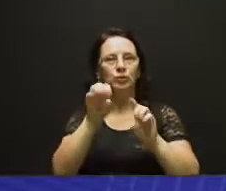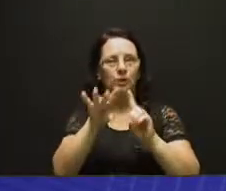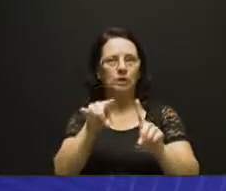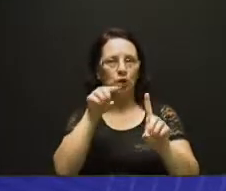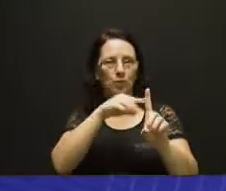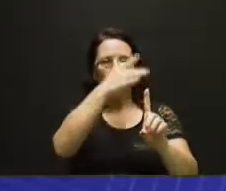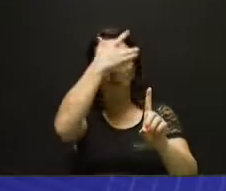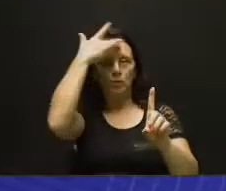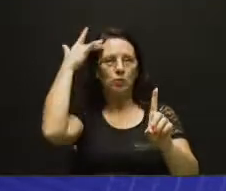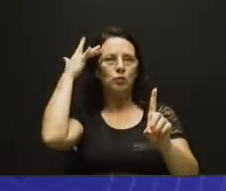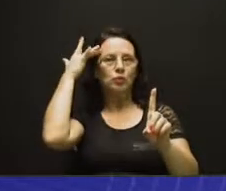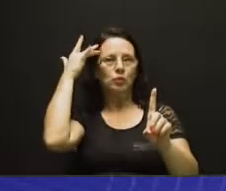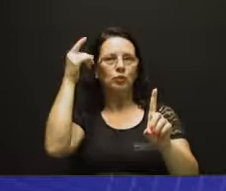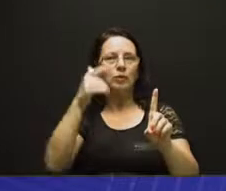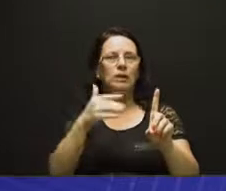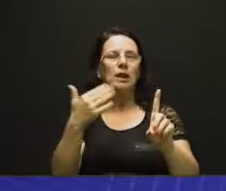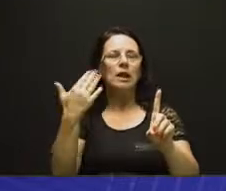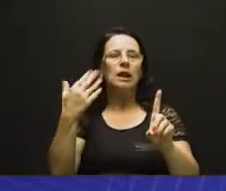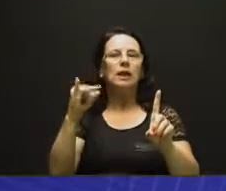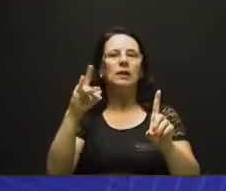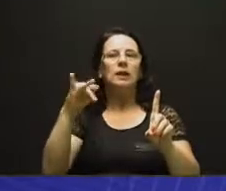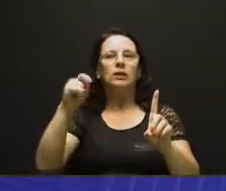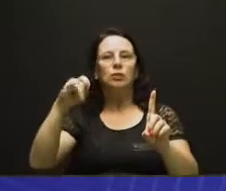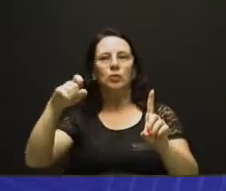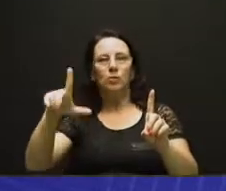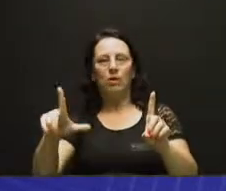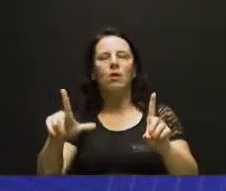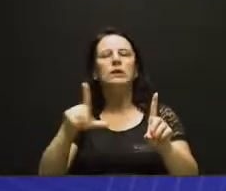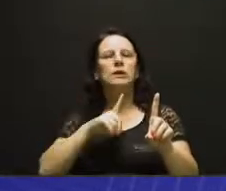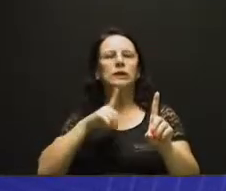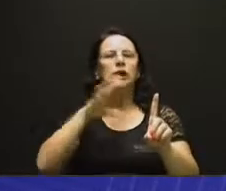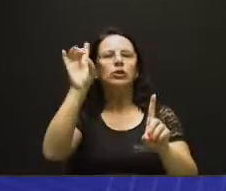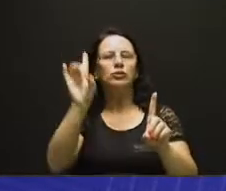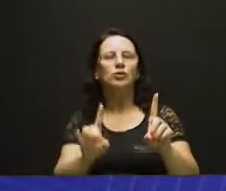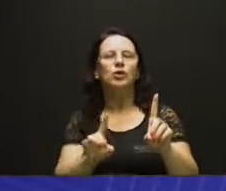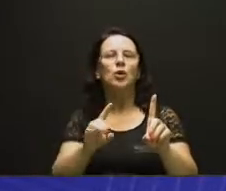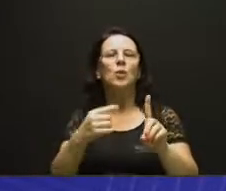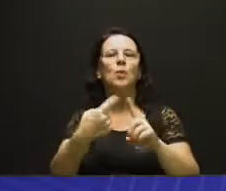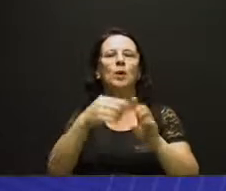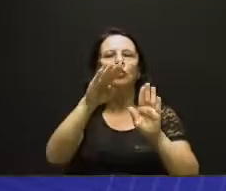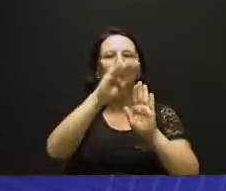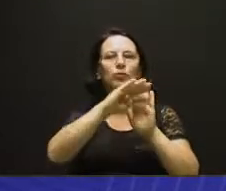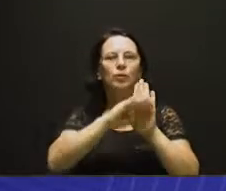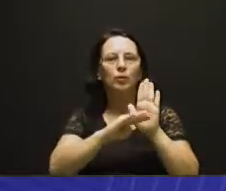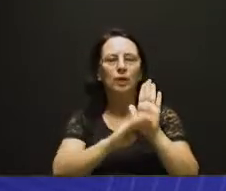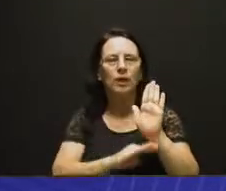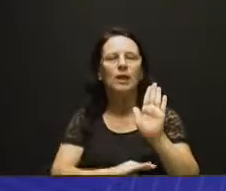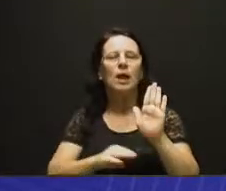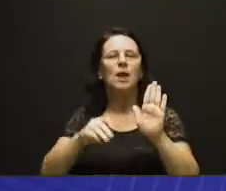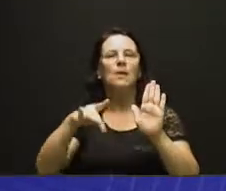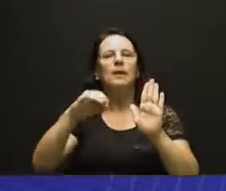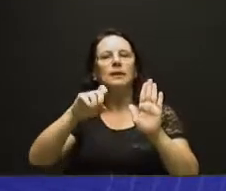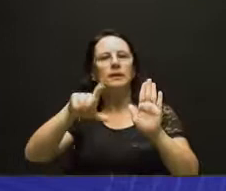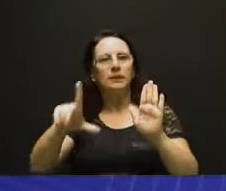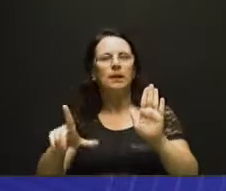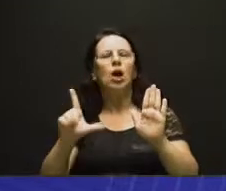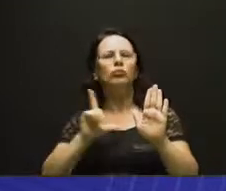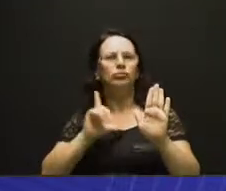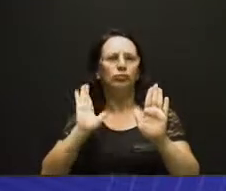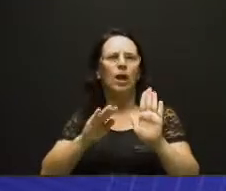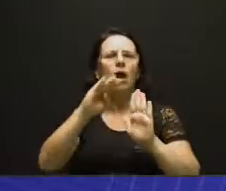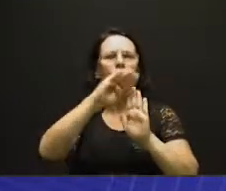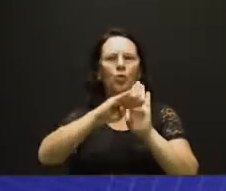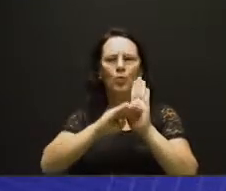com deficiência intelectual tem direito porque é um currículo adaptado o material adaptado para que ele